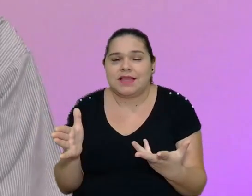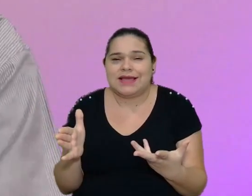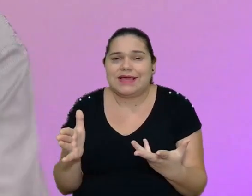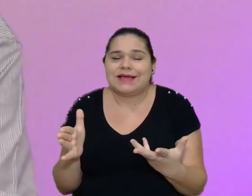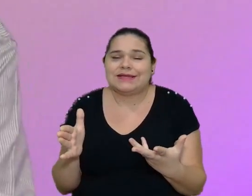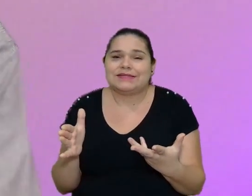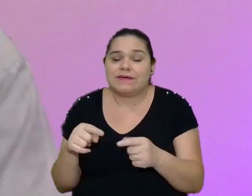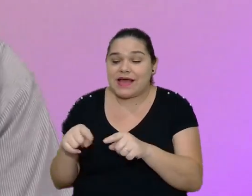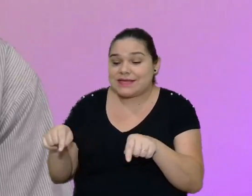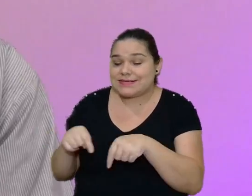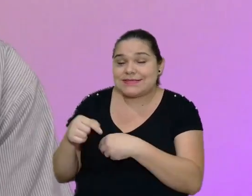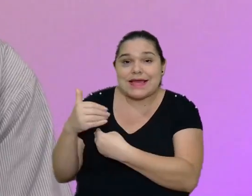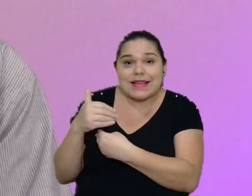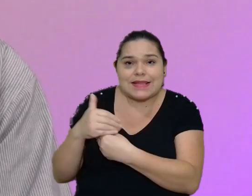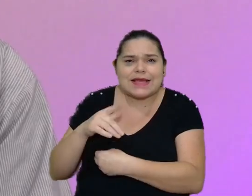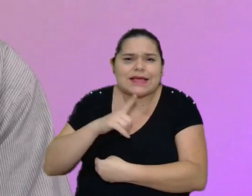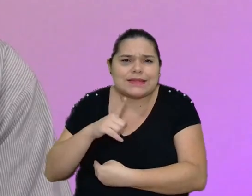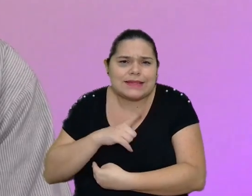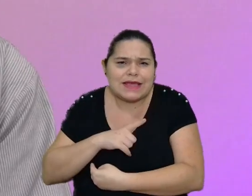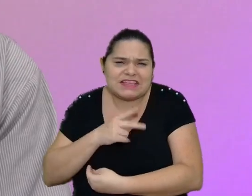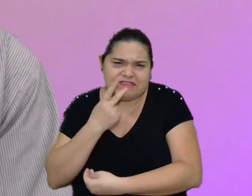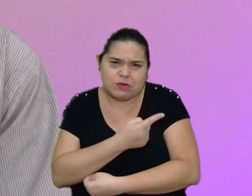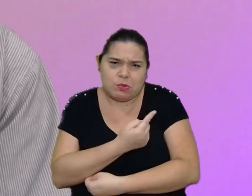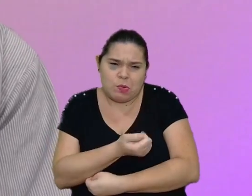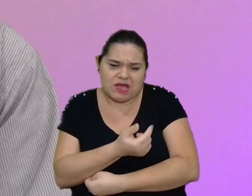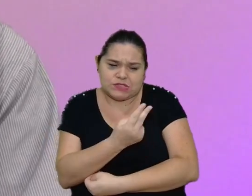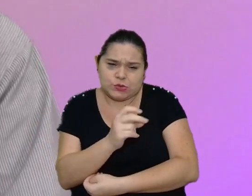que existem, você falou em quase 200 clínicas aí no Brasil,